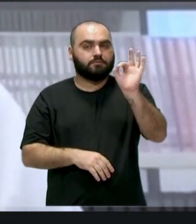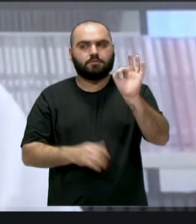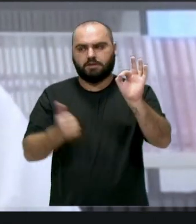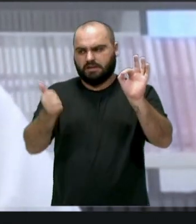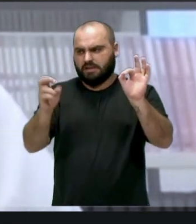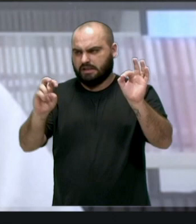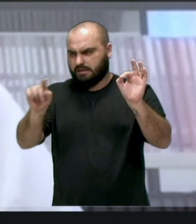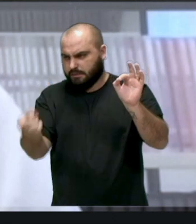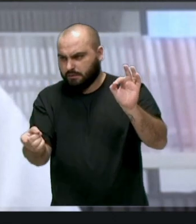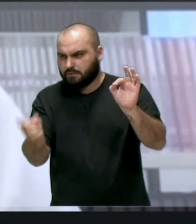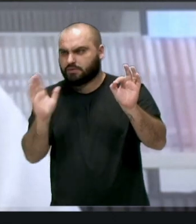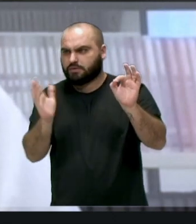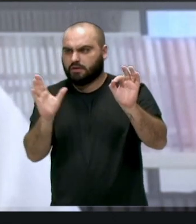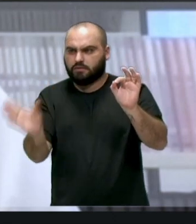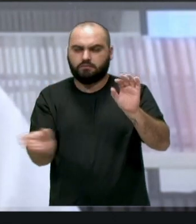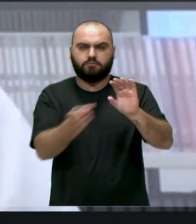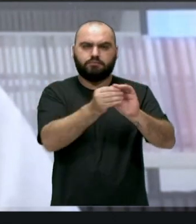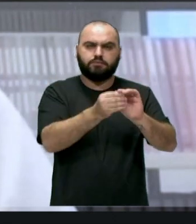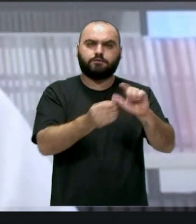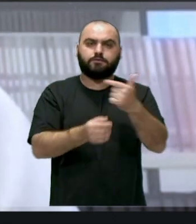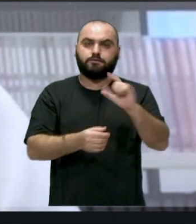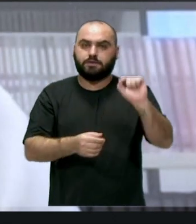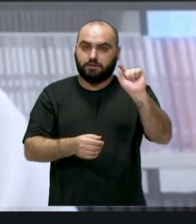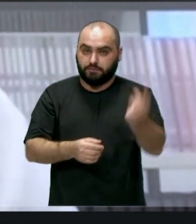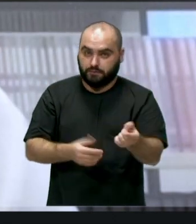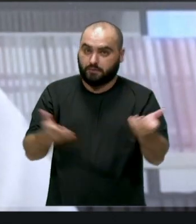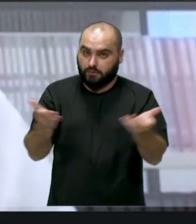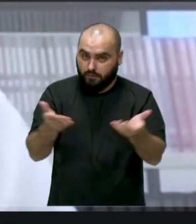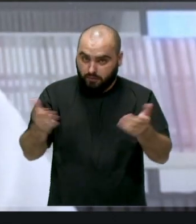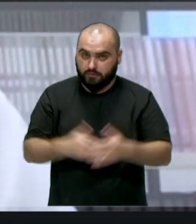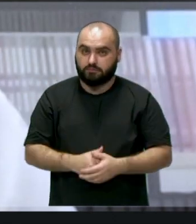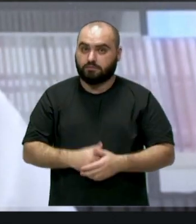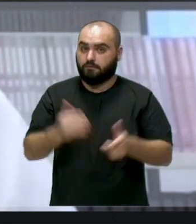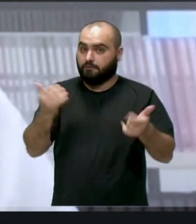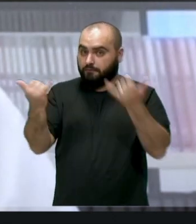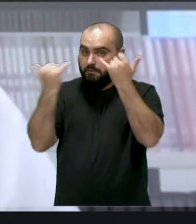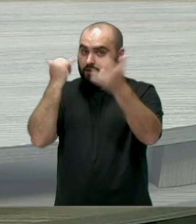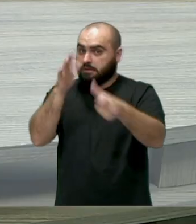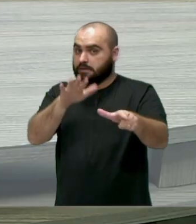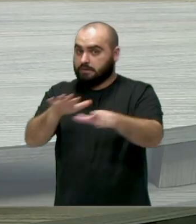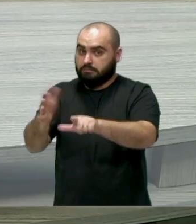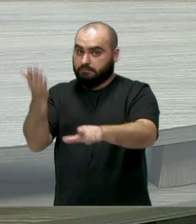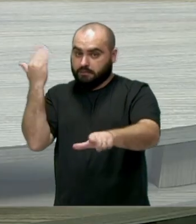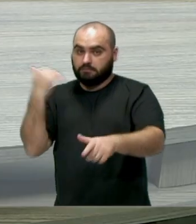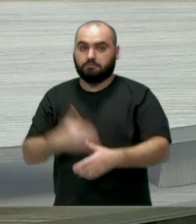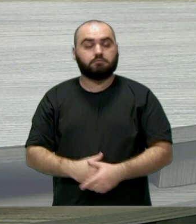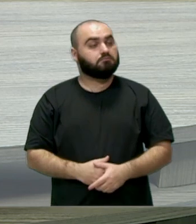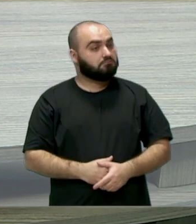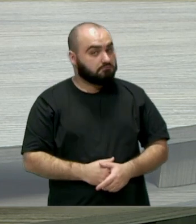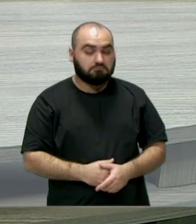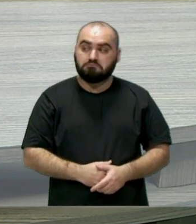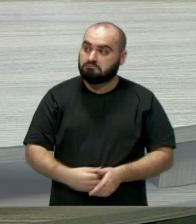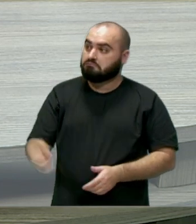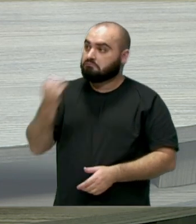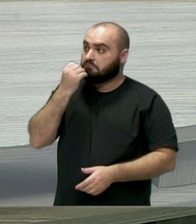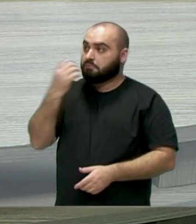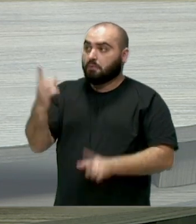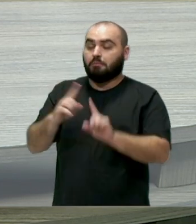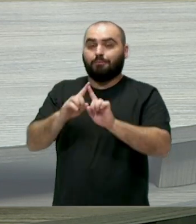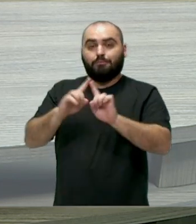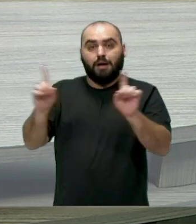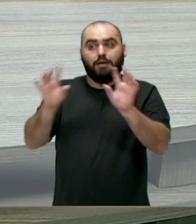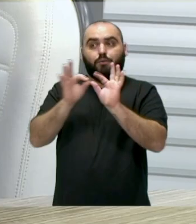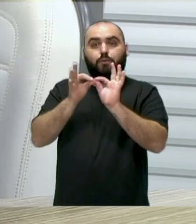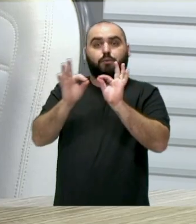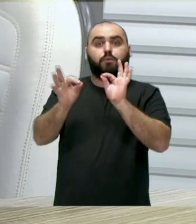mil, atualmente nós estamos com 20 mil eleitores, isso dados da semana passada. Isso é bom, mas ainda distante